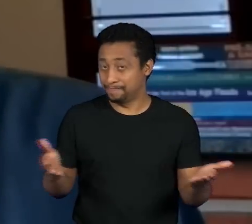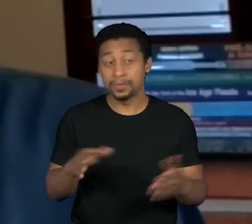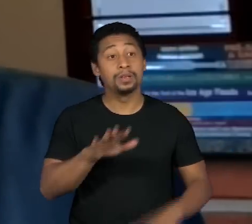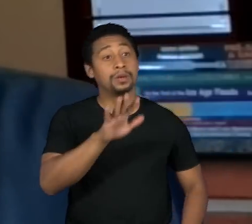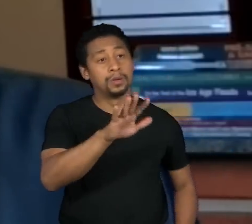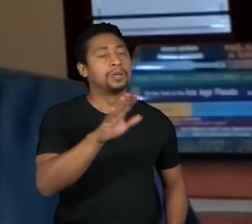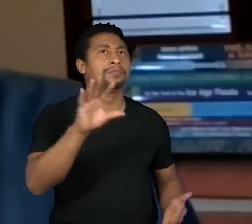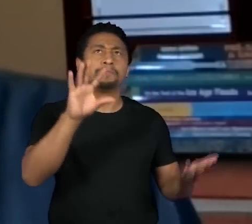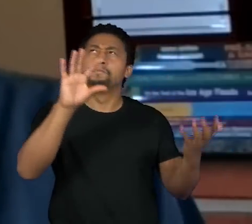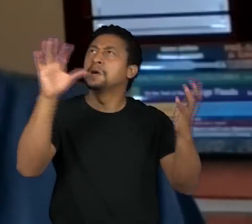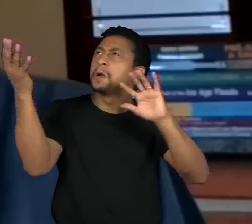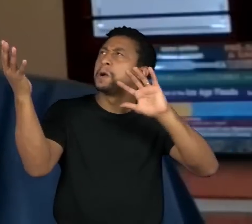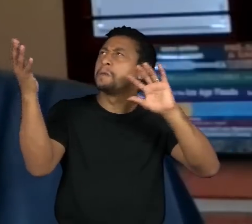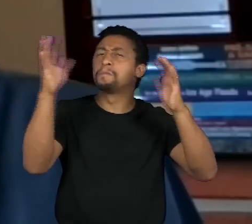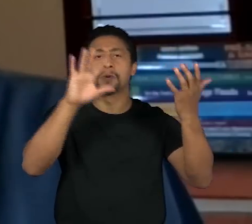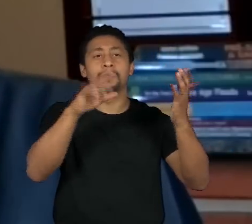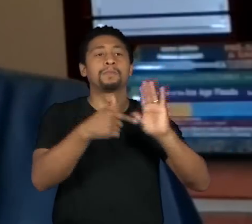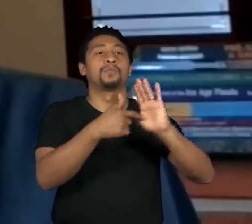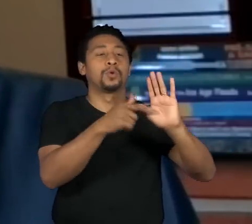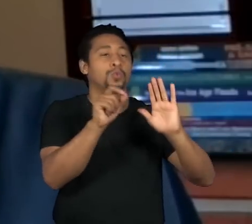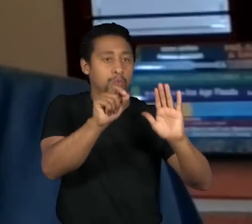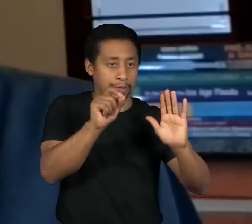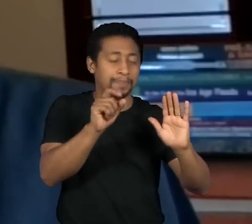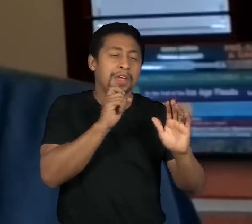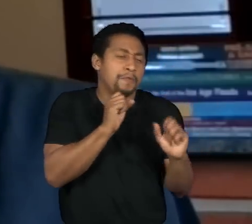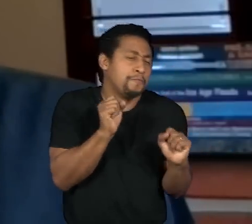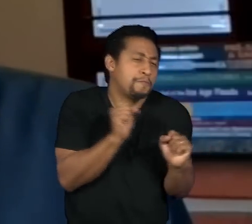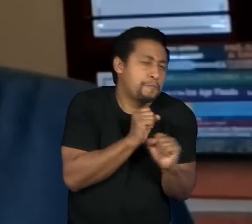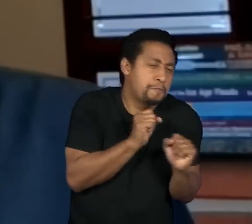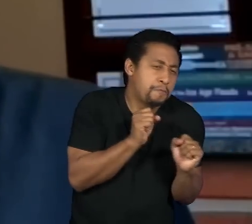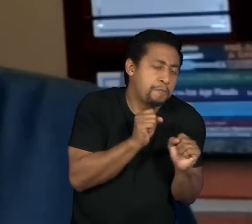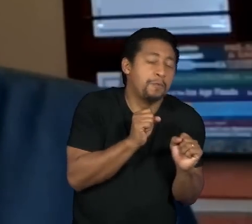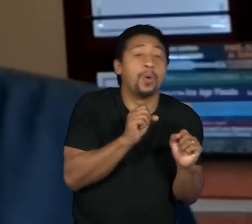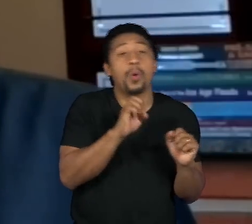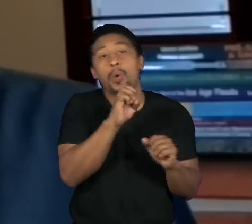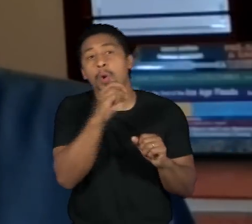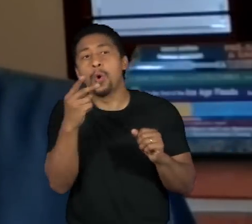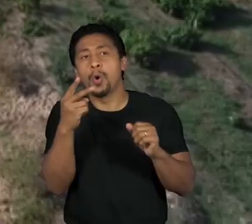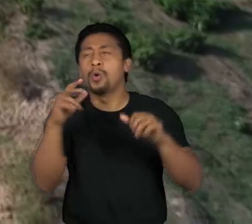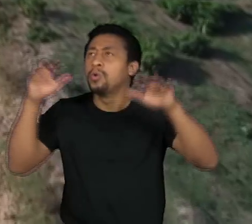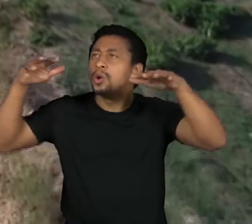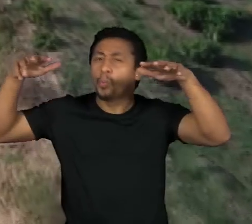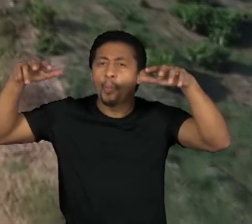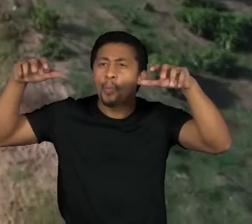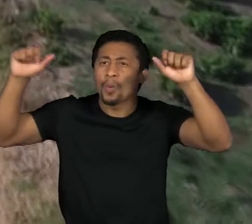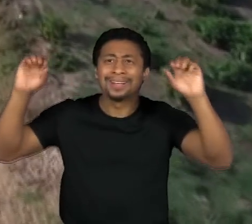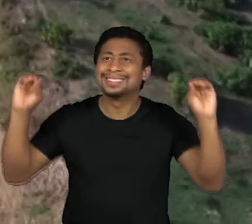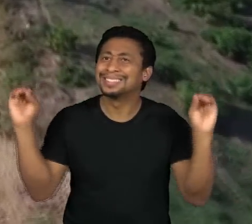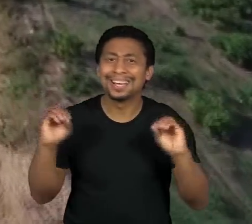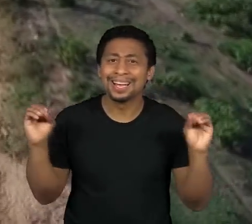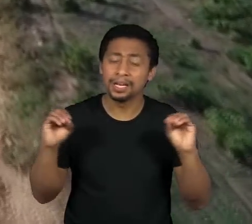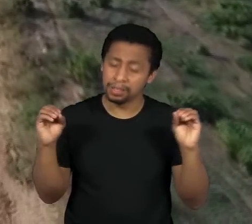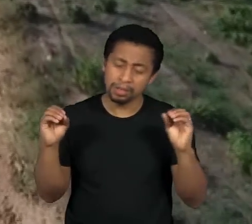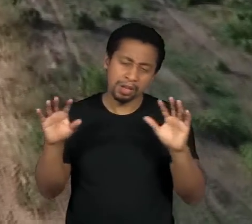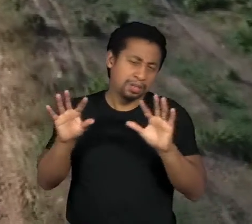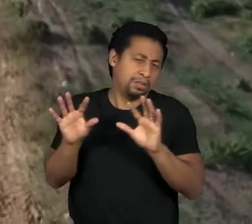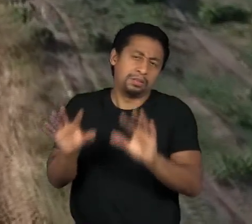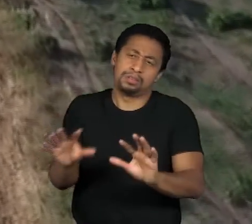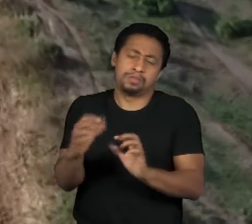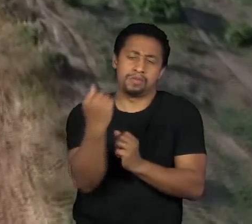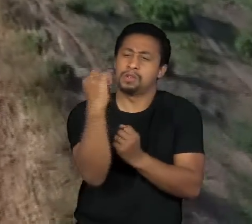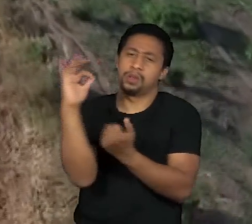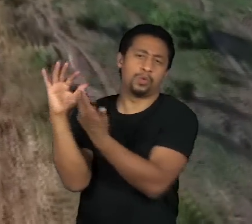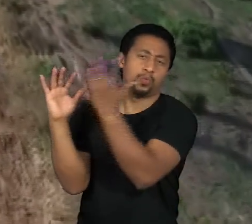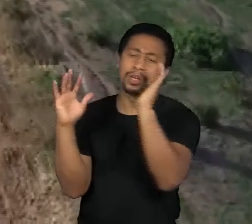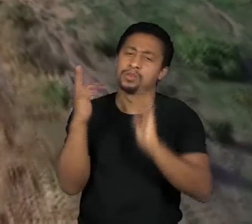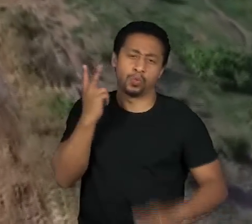seja, épocas mais secas, épocas mais frias, isso é condicionado por fatores naturais. O que nós dizemos é que, em função